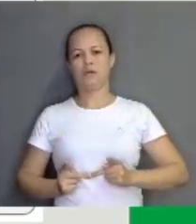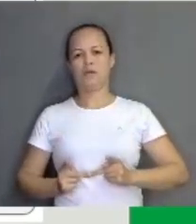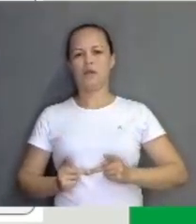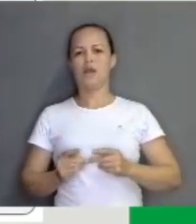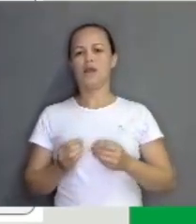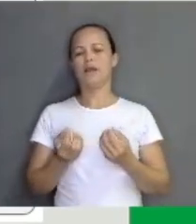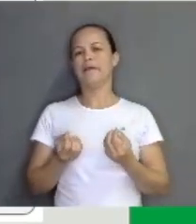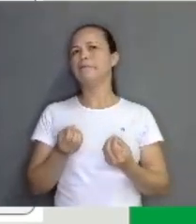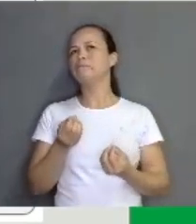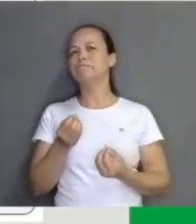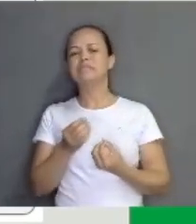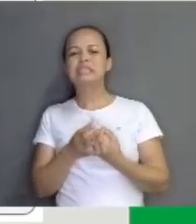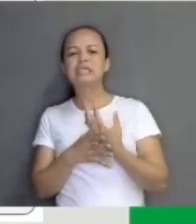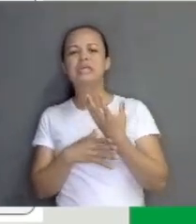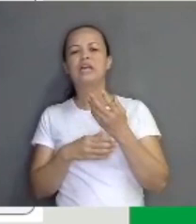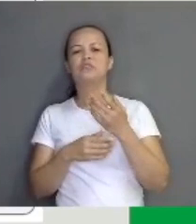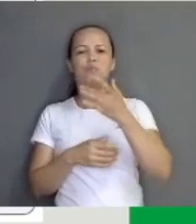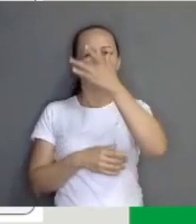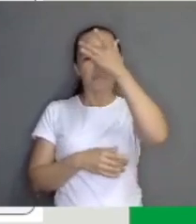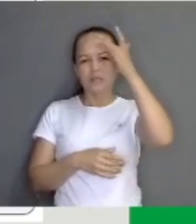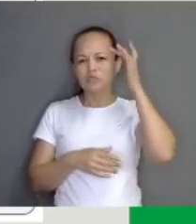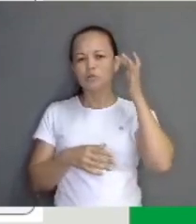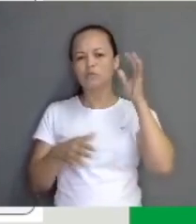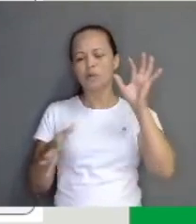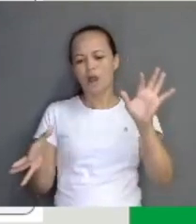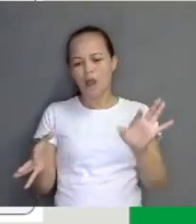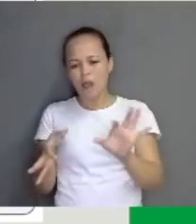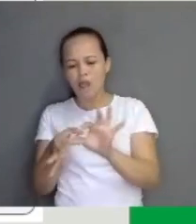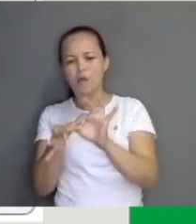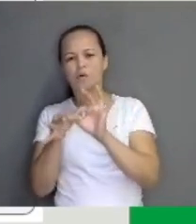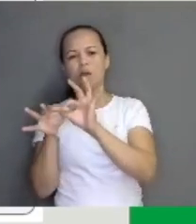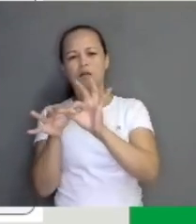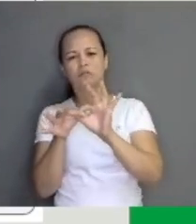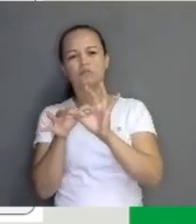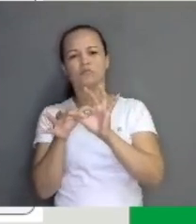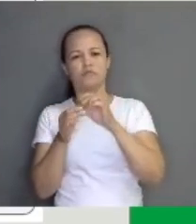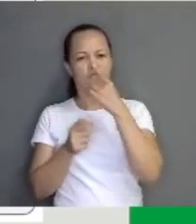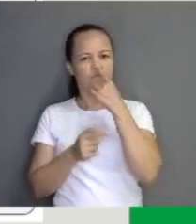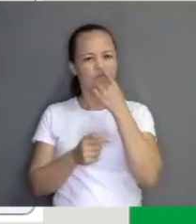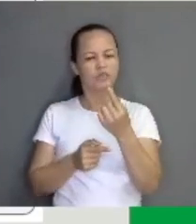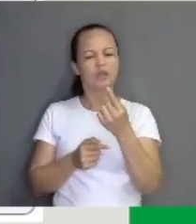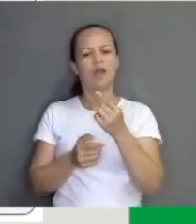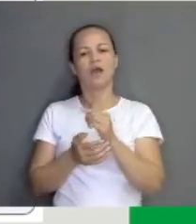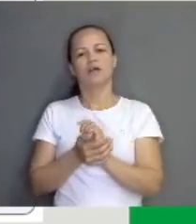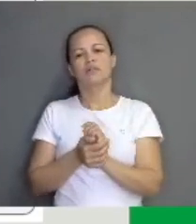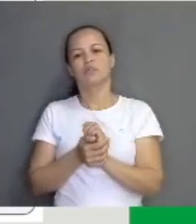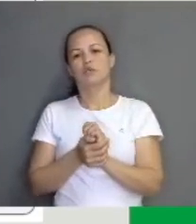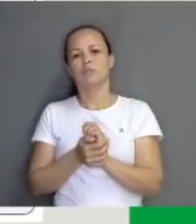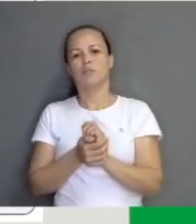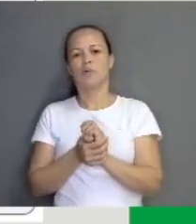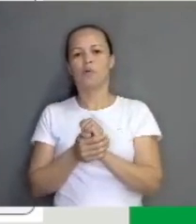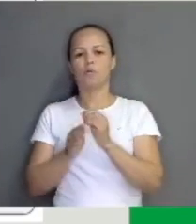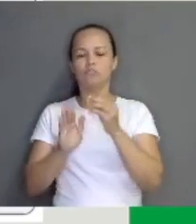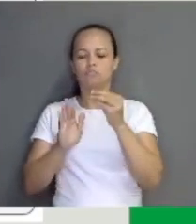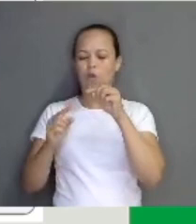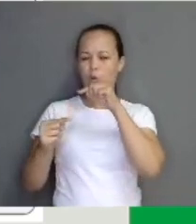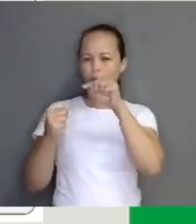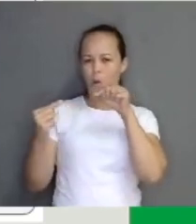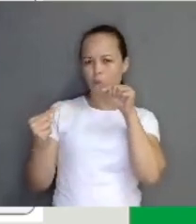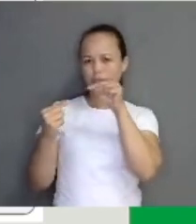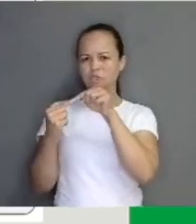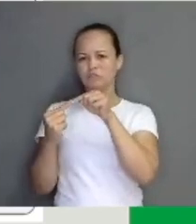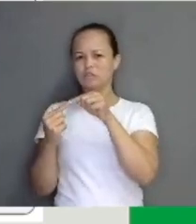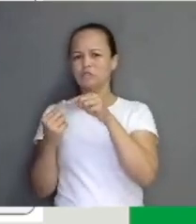constituído por pessoas que mantêm um laço de afinidade por possuírem objetivos comuns